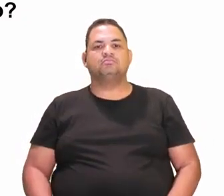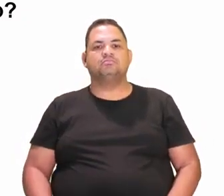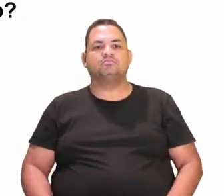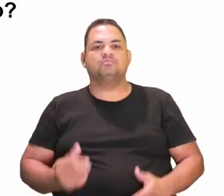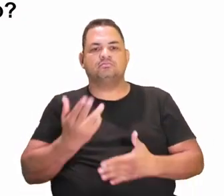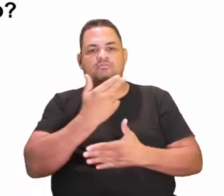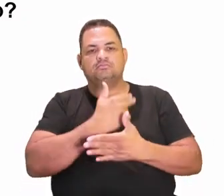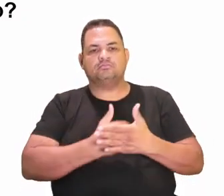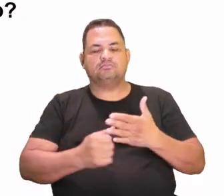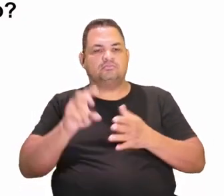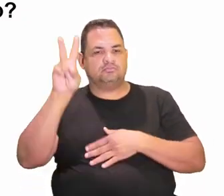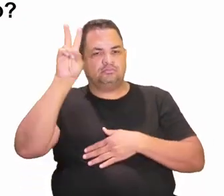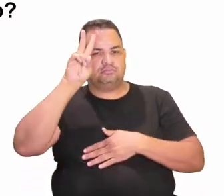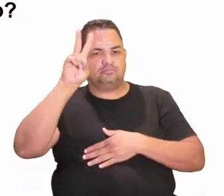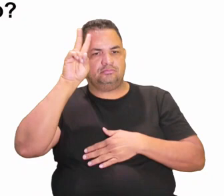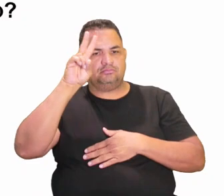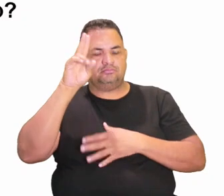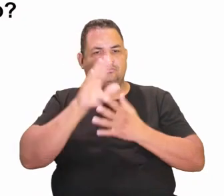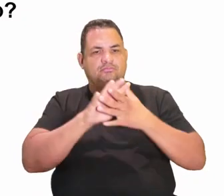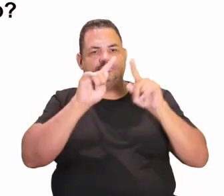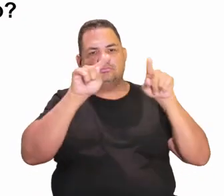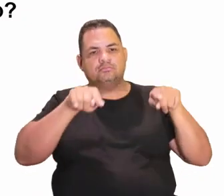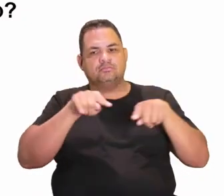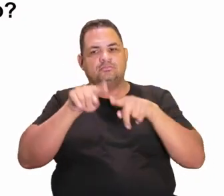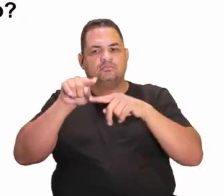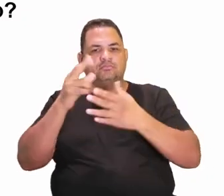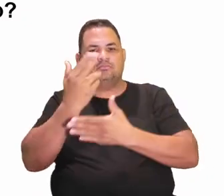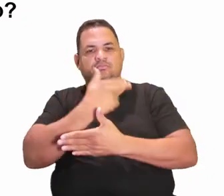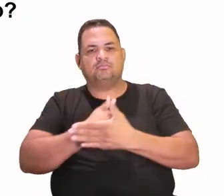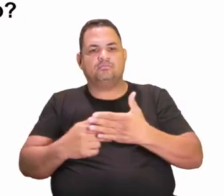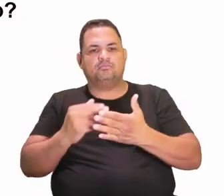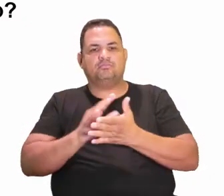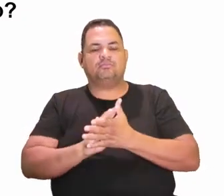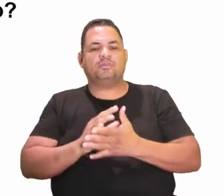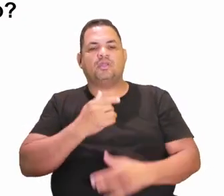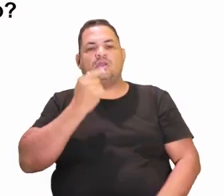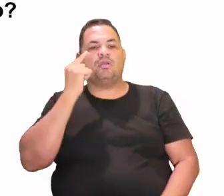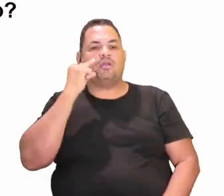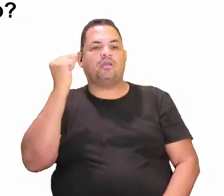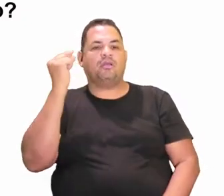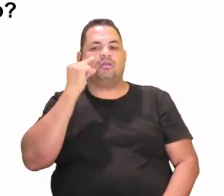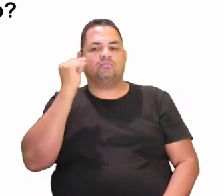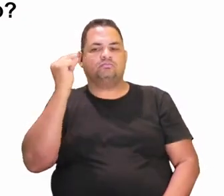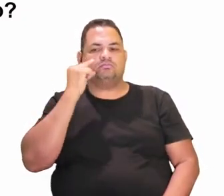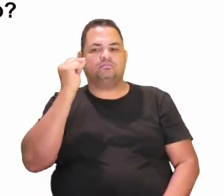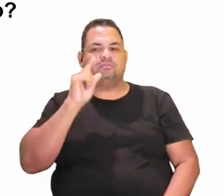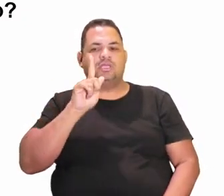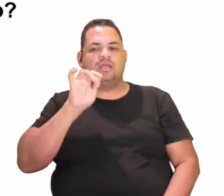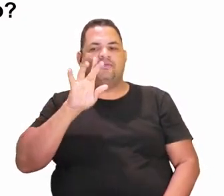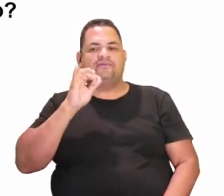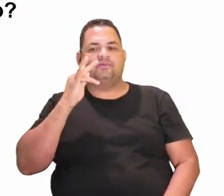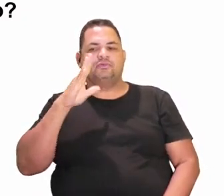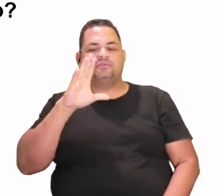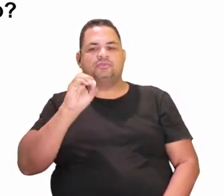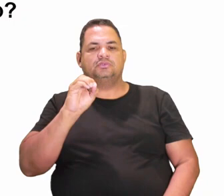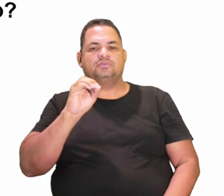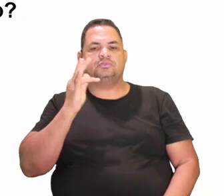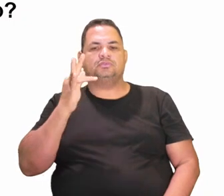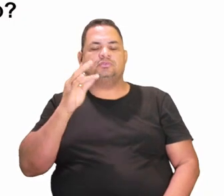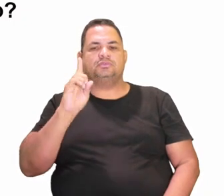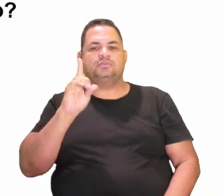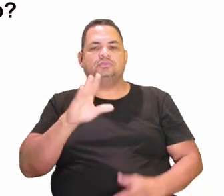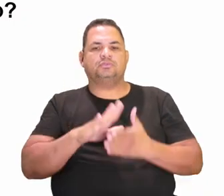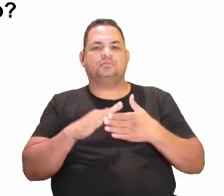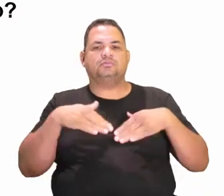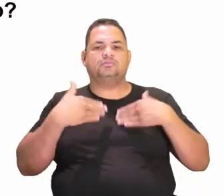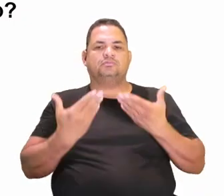story, uma tirinha sobre o Garfield. É interessante quando você conhece já a